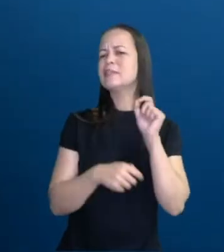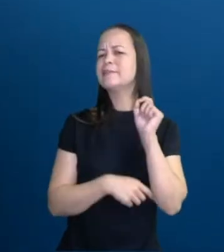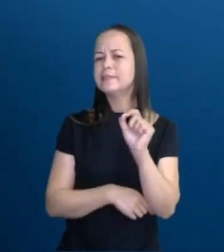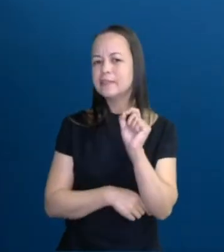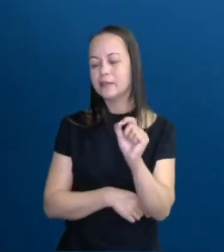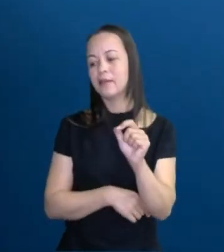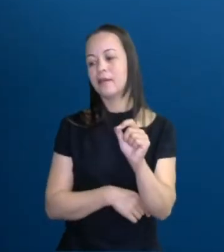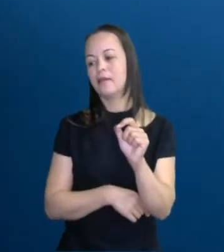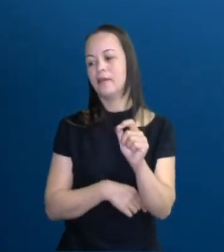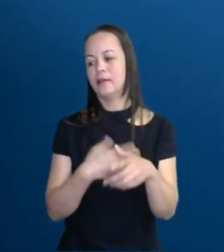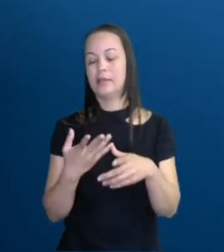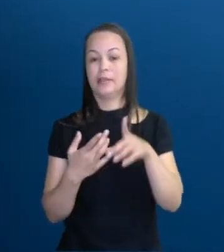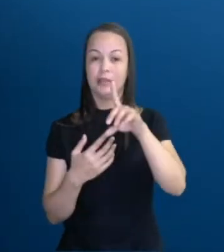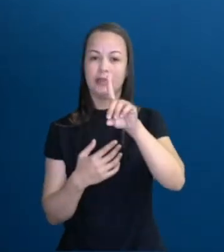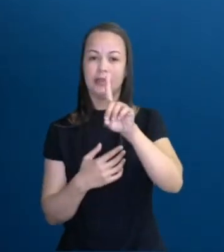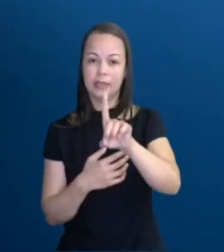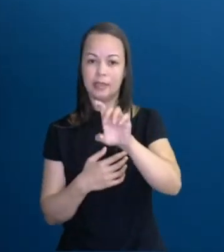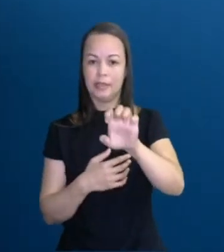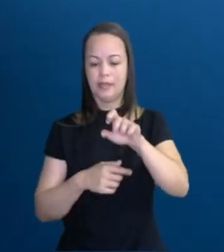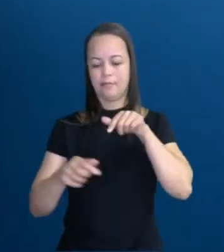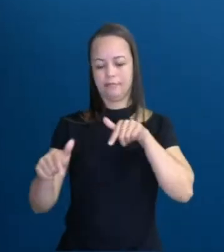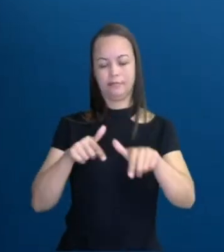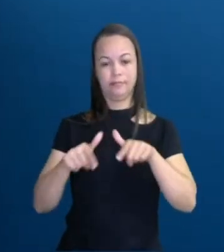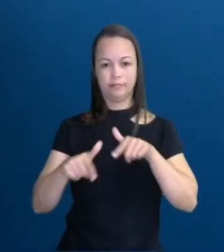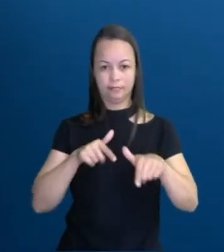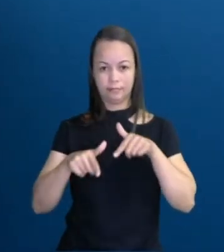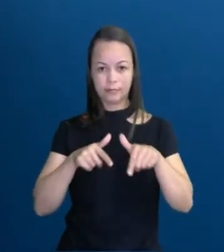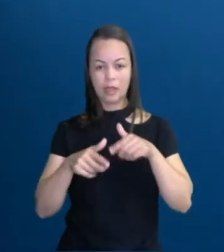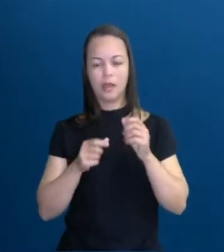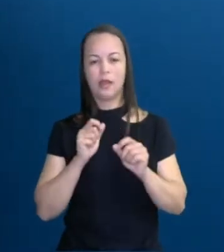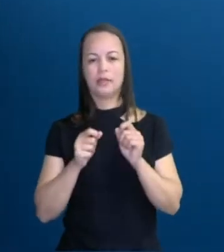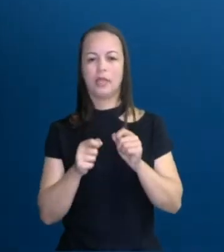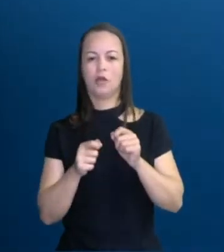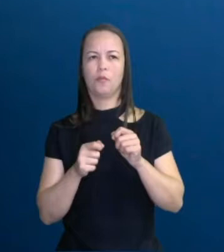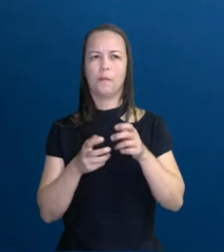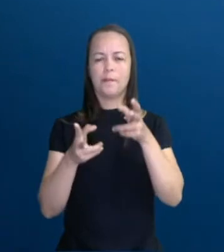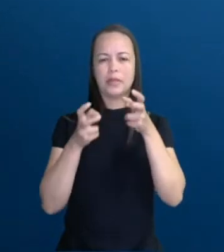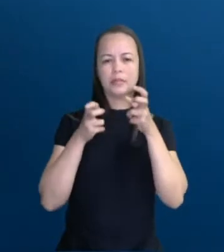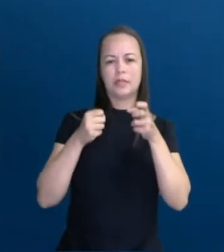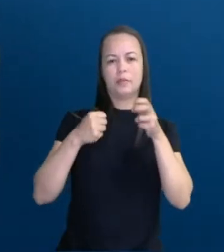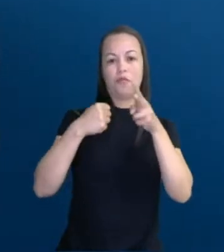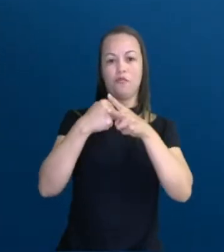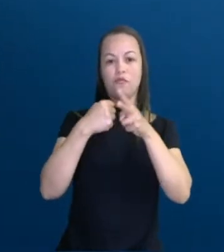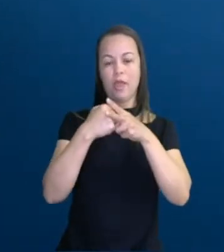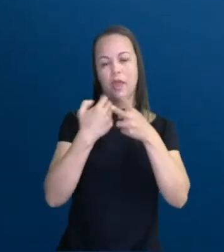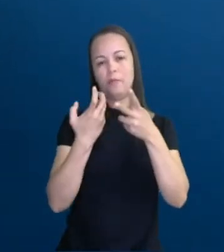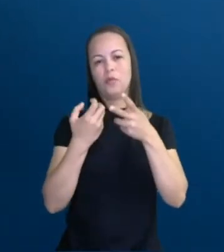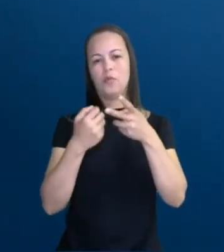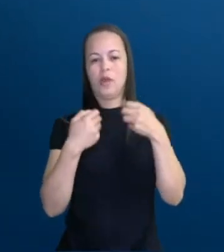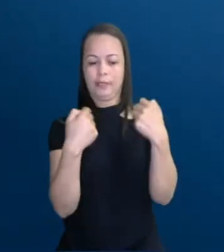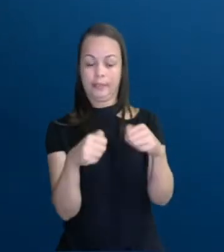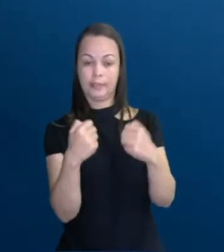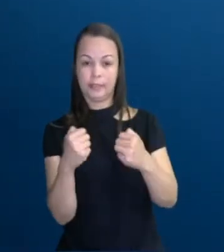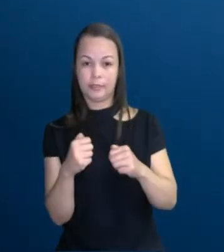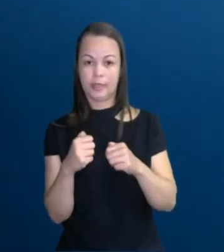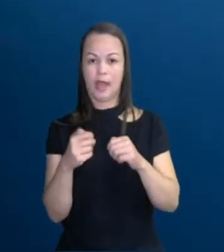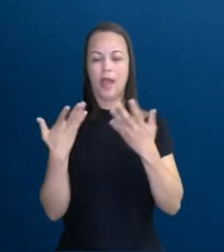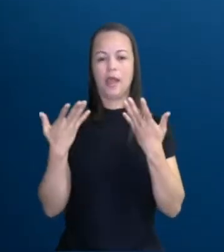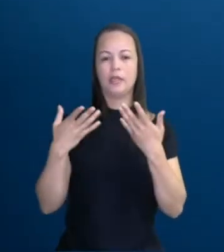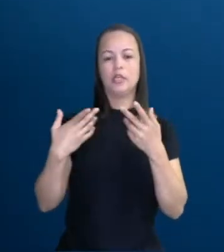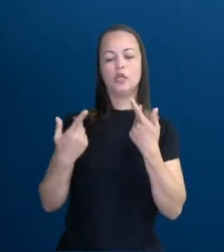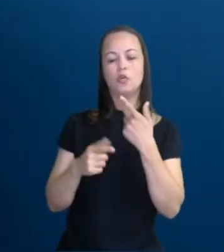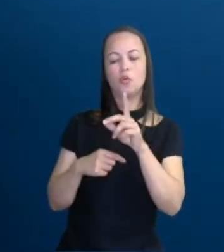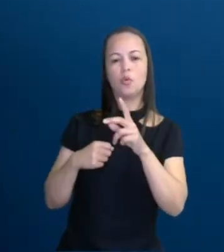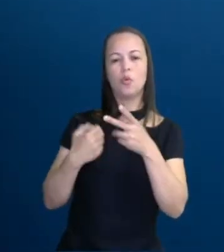coisa. Necessita de empregos. Percebam que entre o verbo necessitar e o seu objeto indireto,